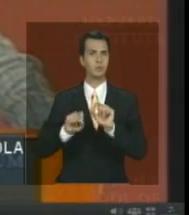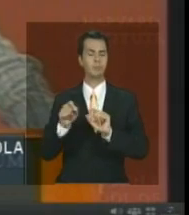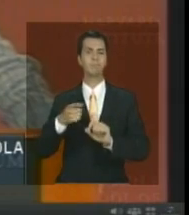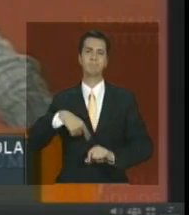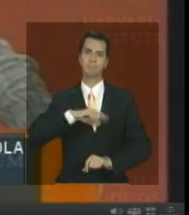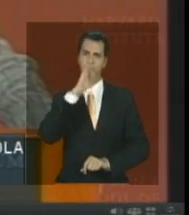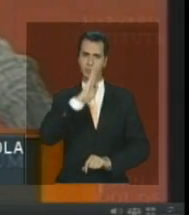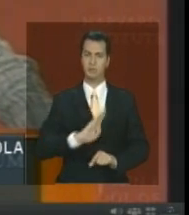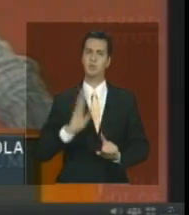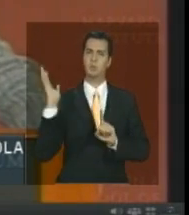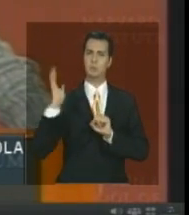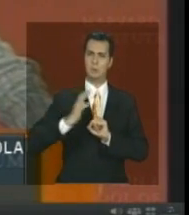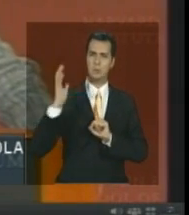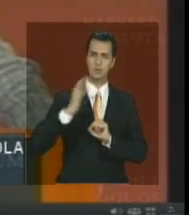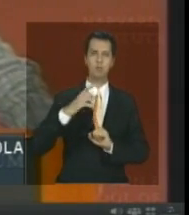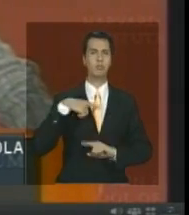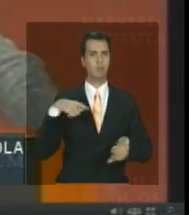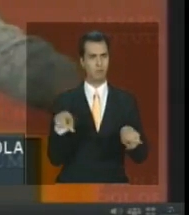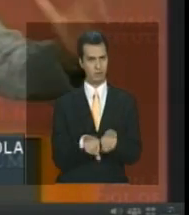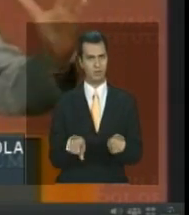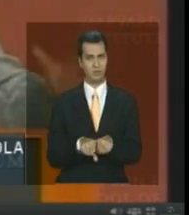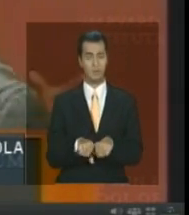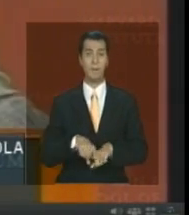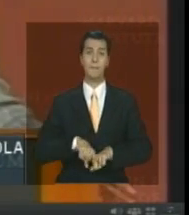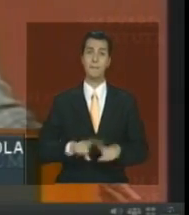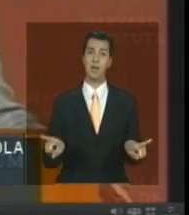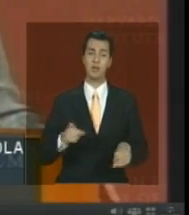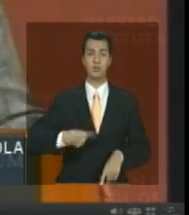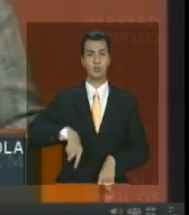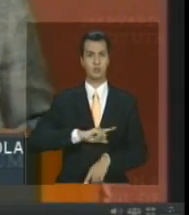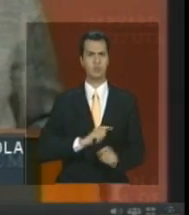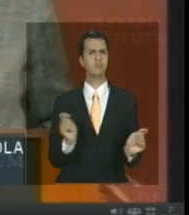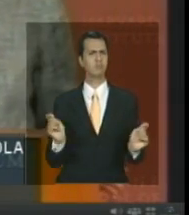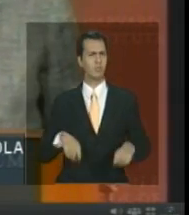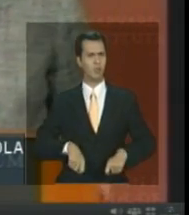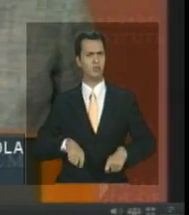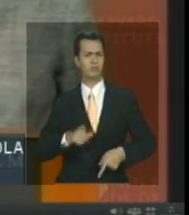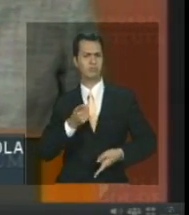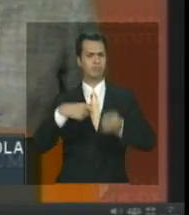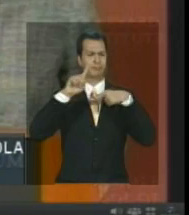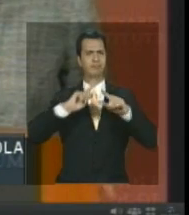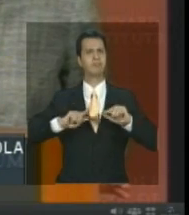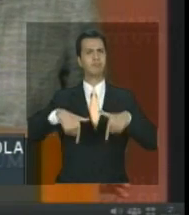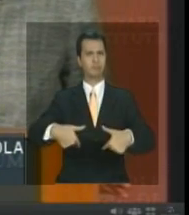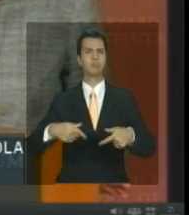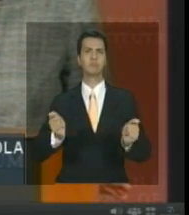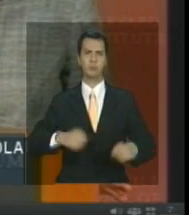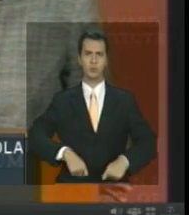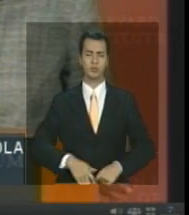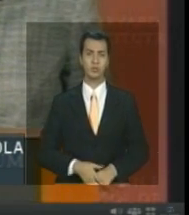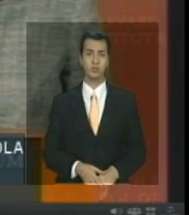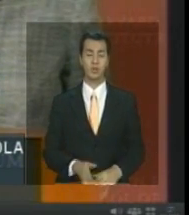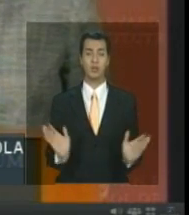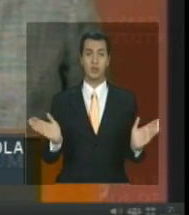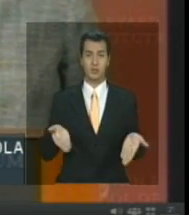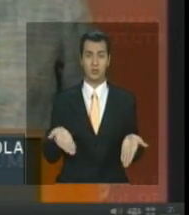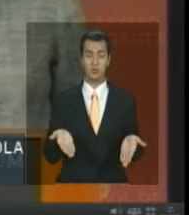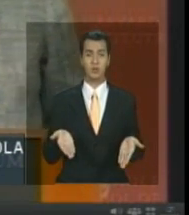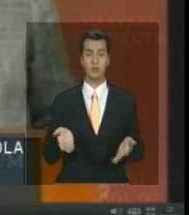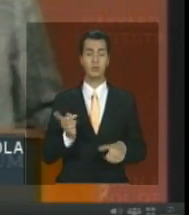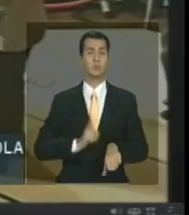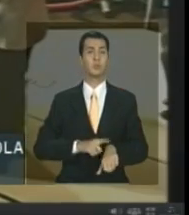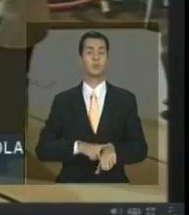achamos que nós temos condições de enfrentar esse momento. Vivemos um momento